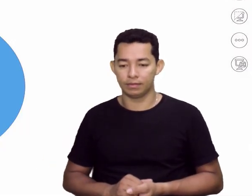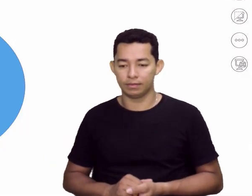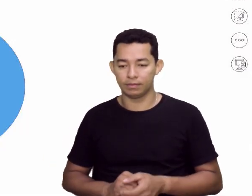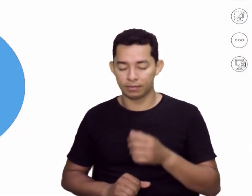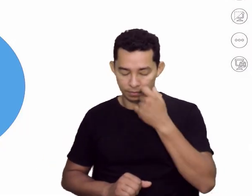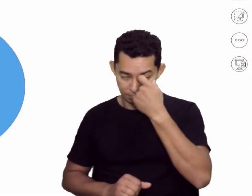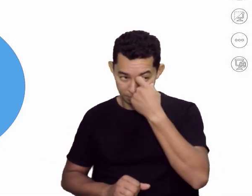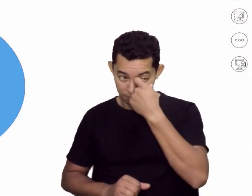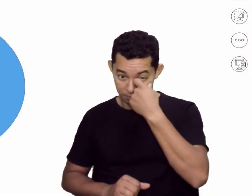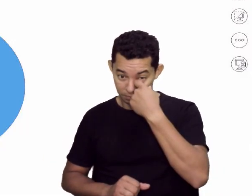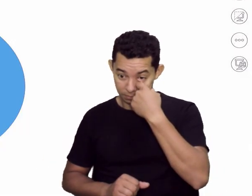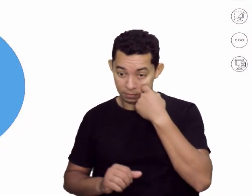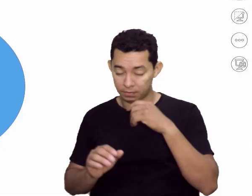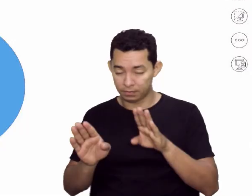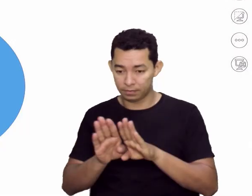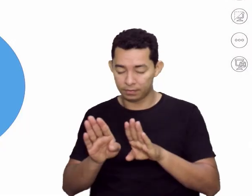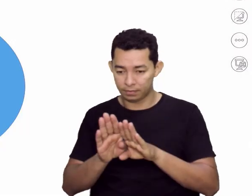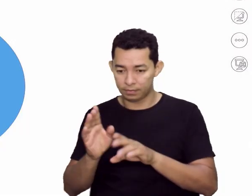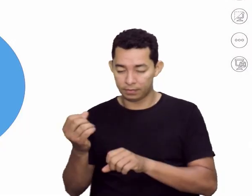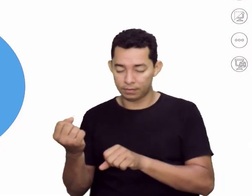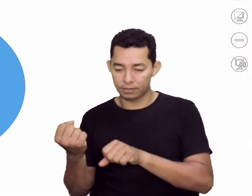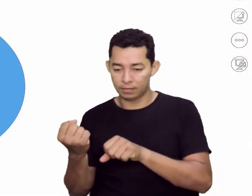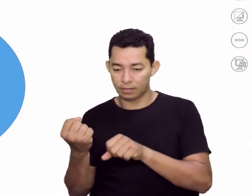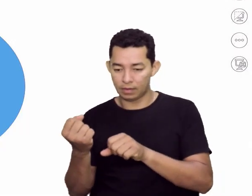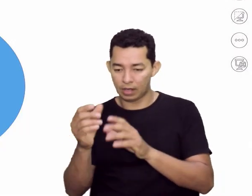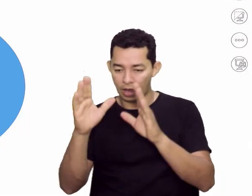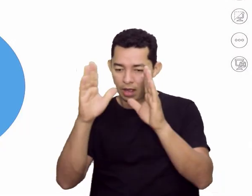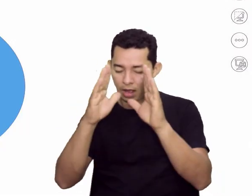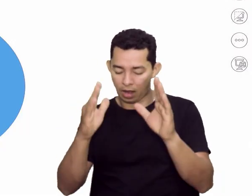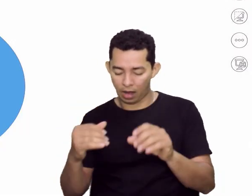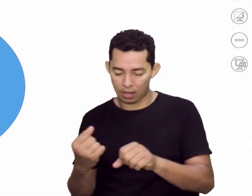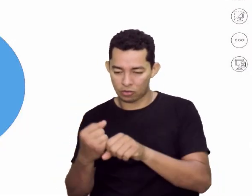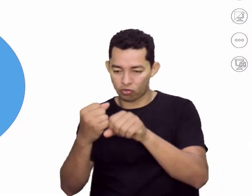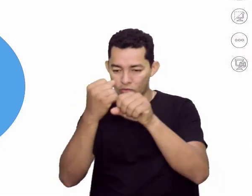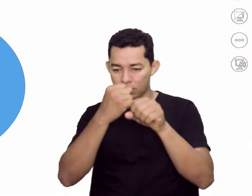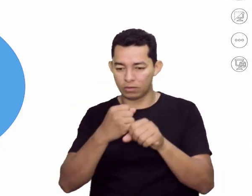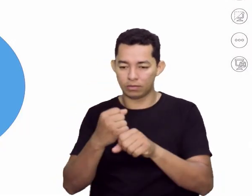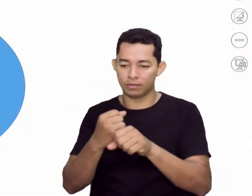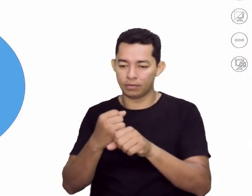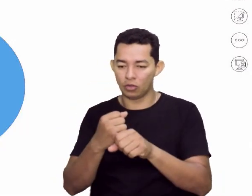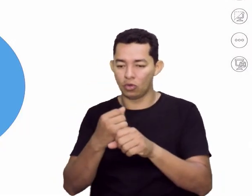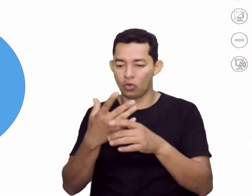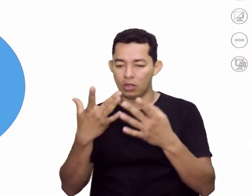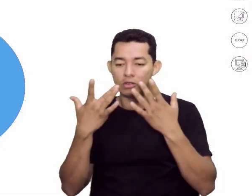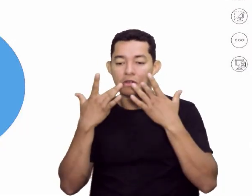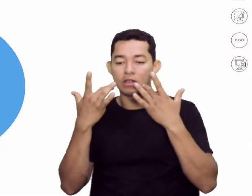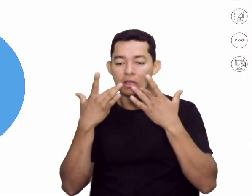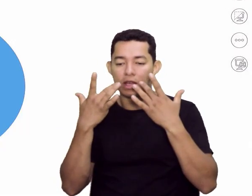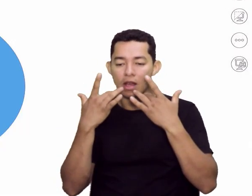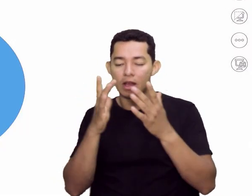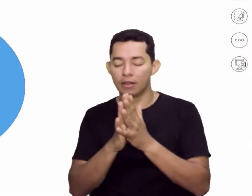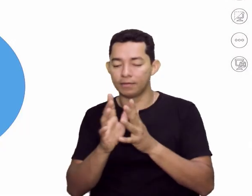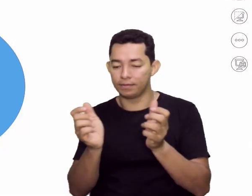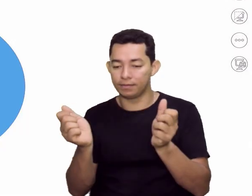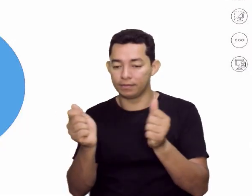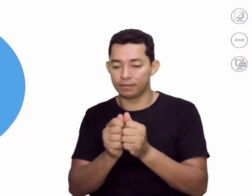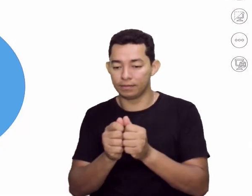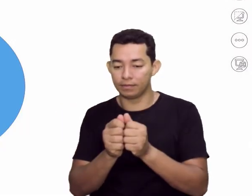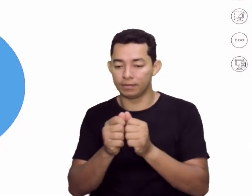A escultura também trouxe novidades. O teatro, então, que junta tudo e mais um pouco, e bota tudo